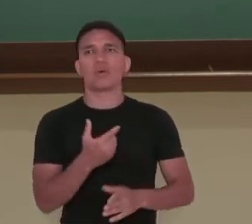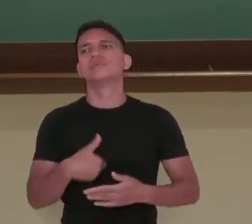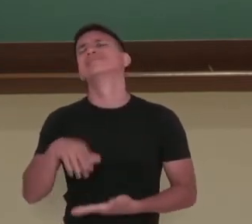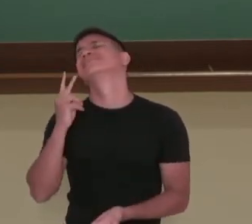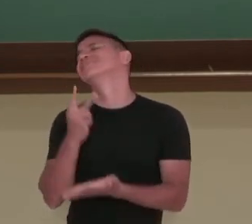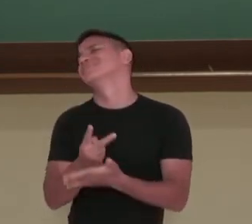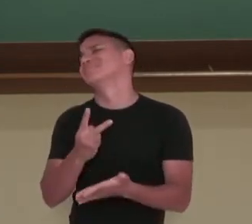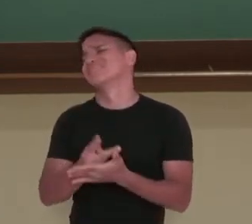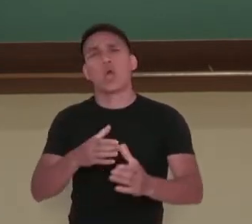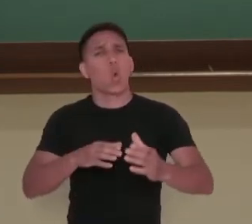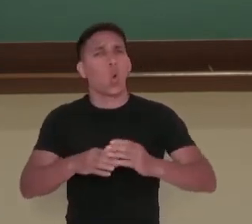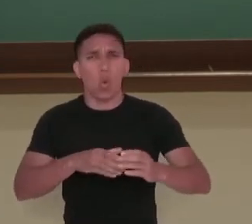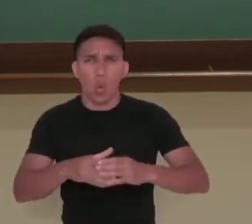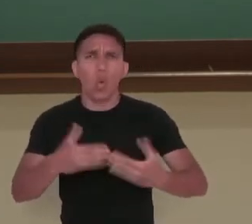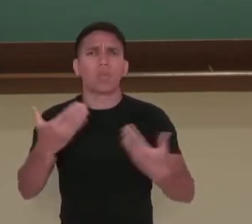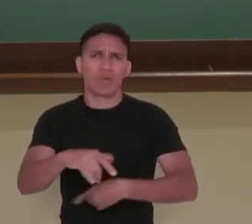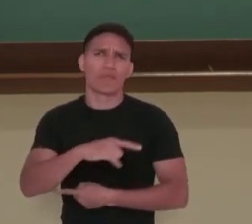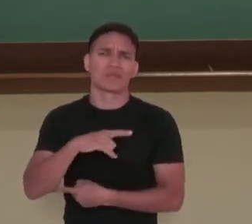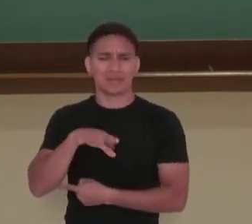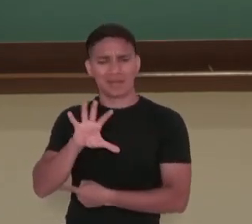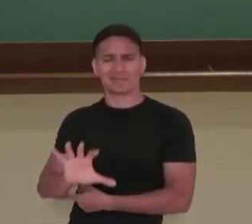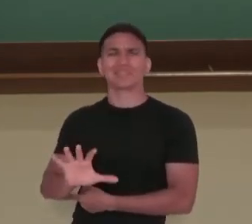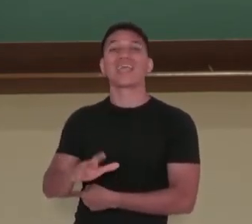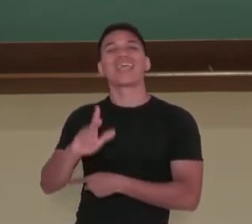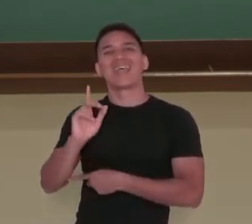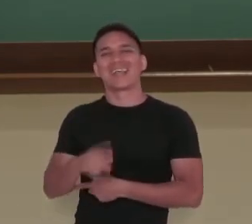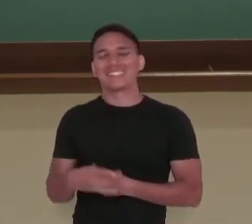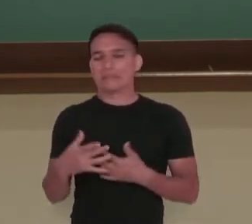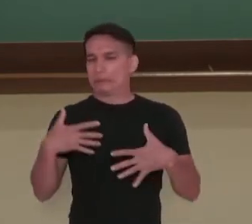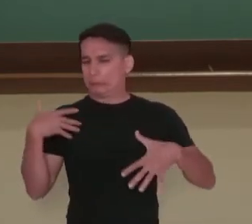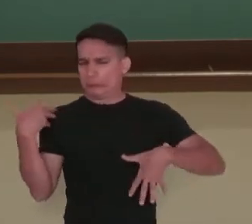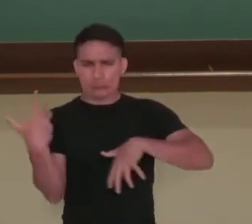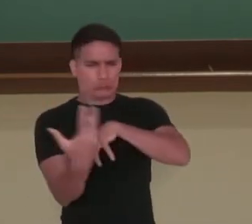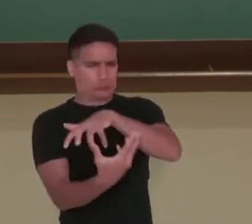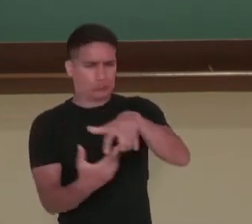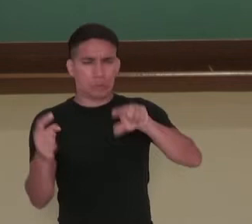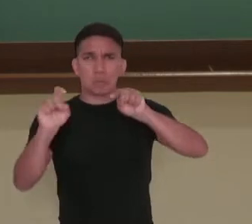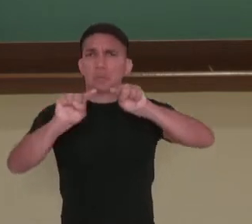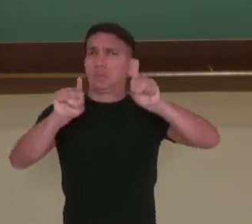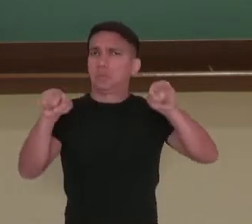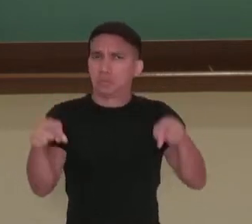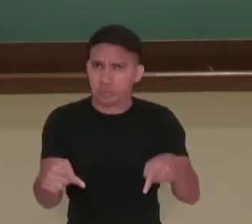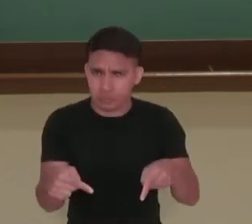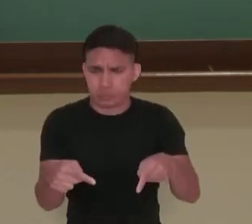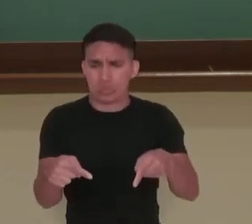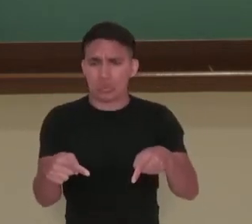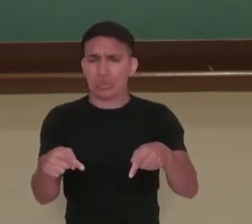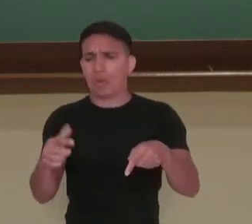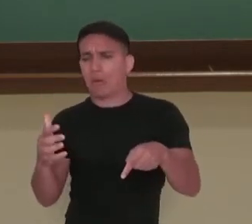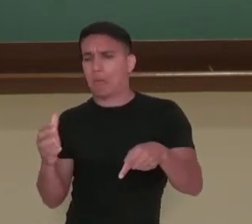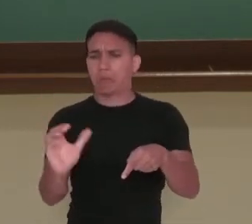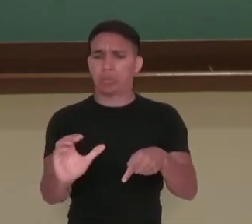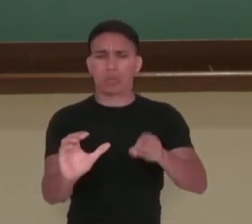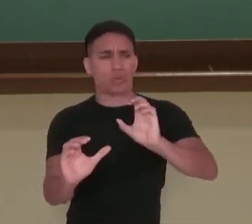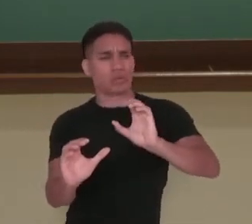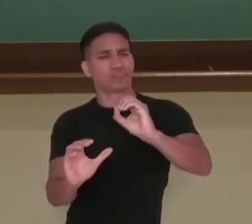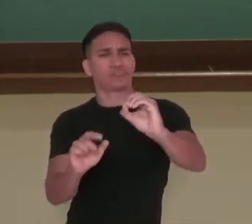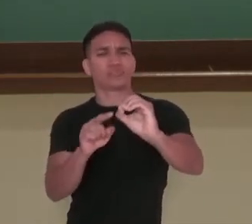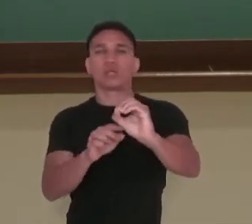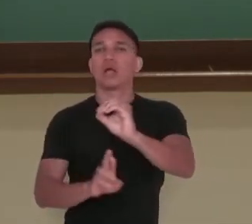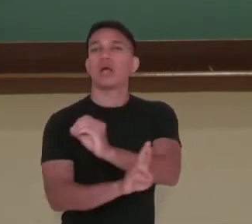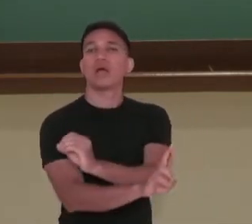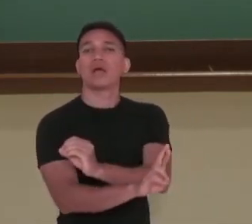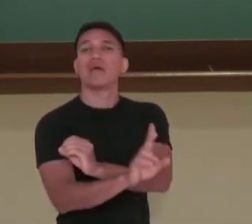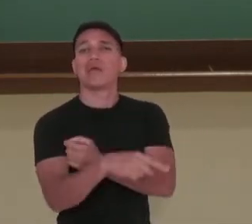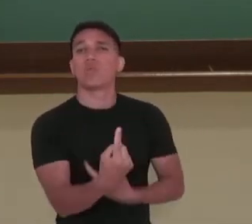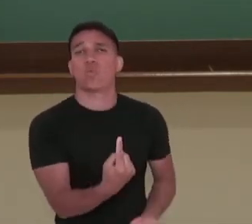te dão uma equação, né, um trambolho matemático, colocam entre parênteses e elevam a zero. O resultado é 1. Qualquer